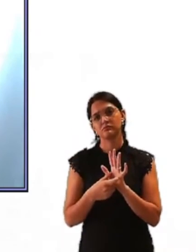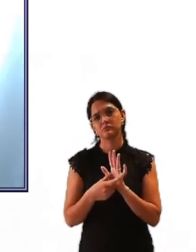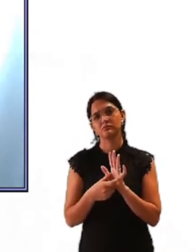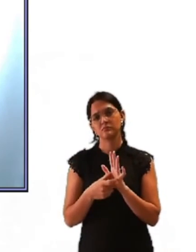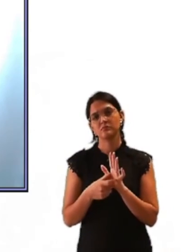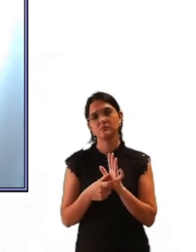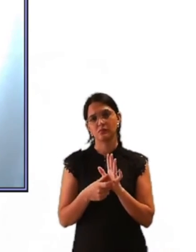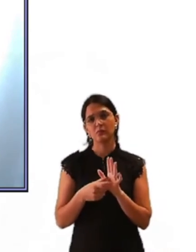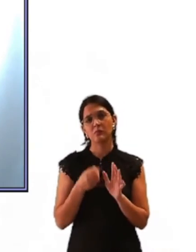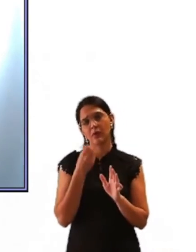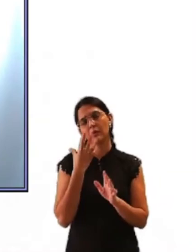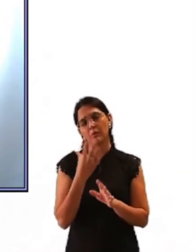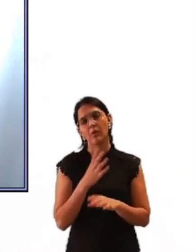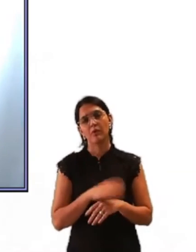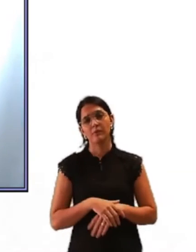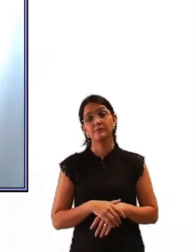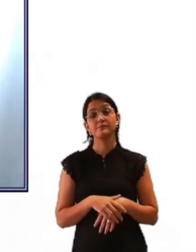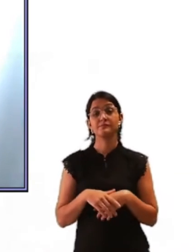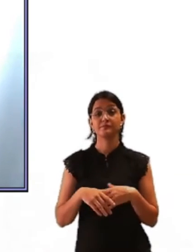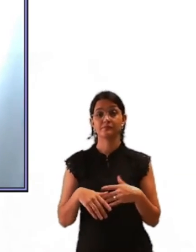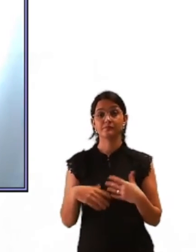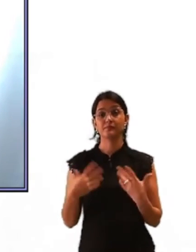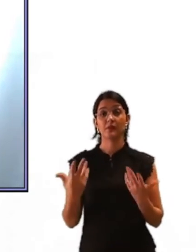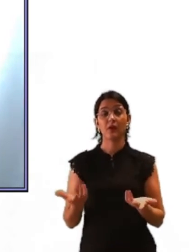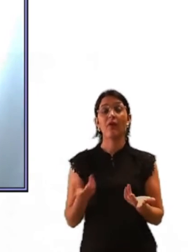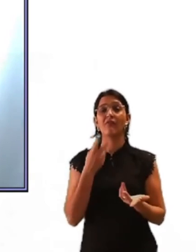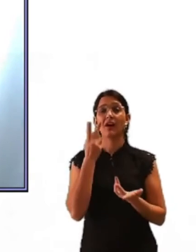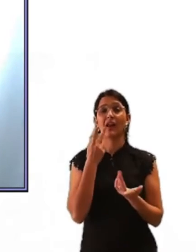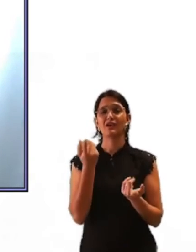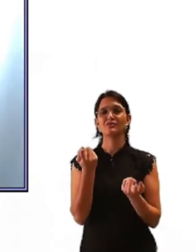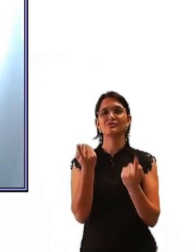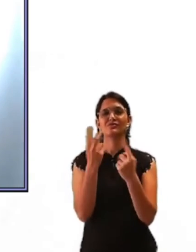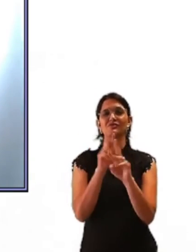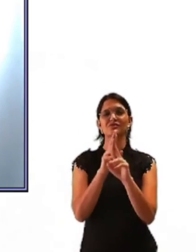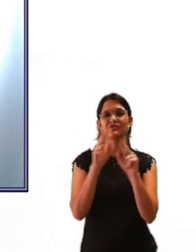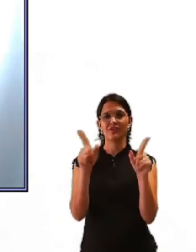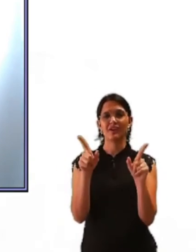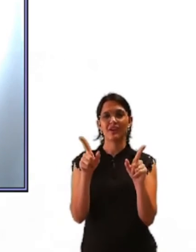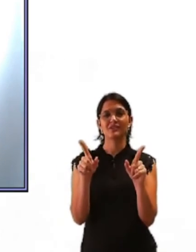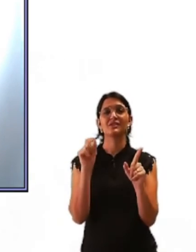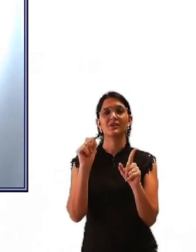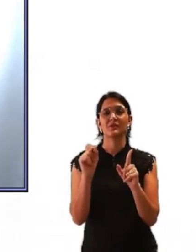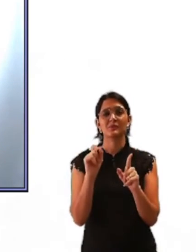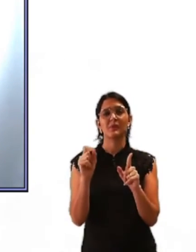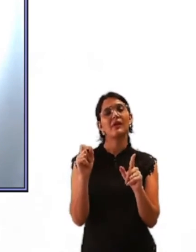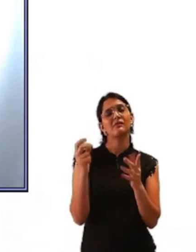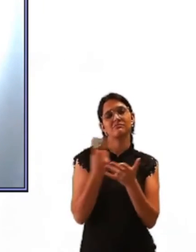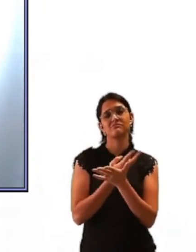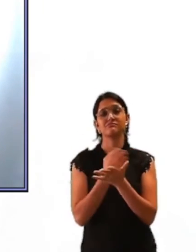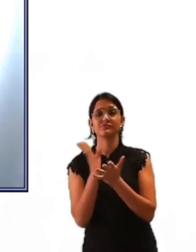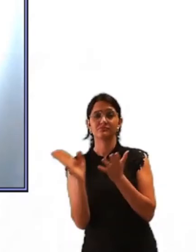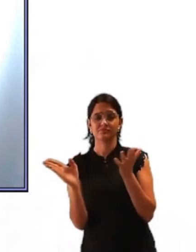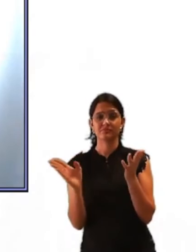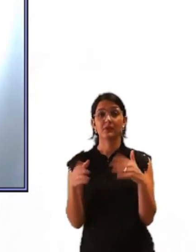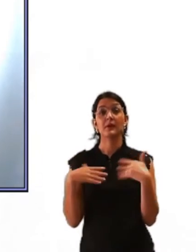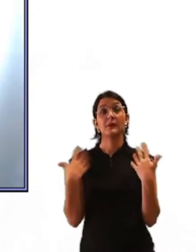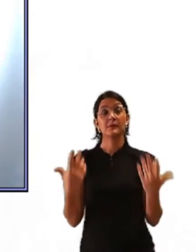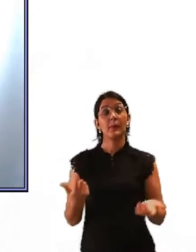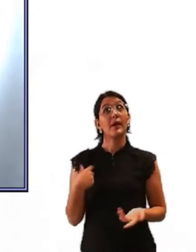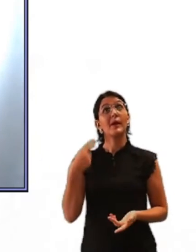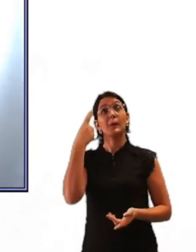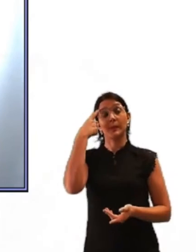oposto ao subjetivismo? Olha, a questão para mim é a seguinte: se a gente consegue diagnosticar